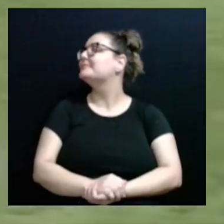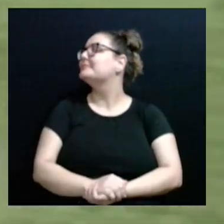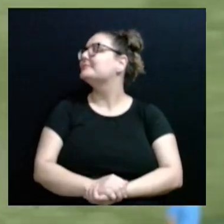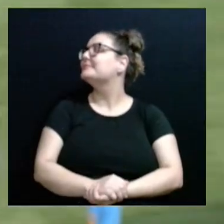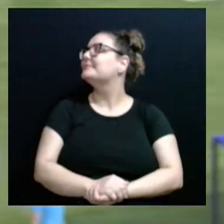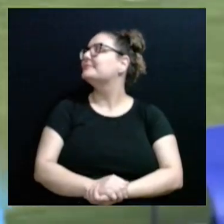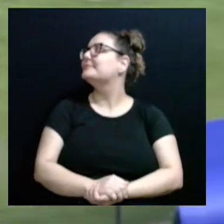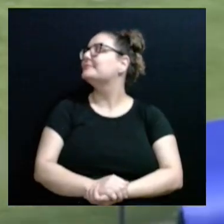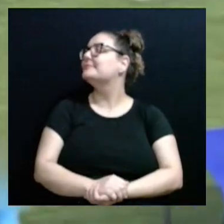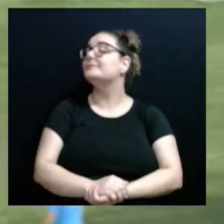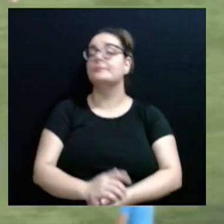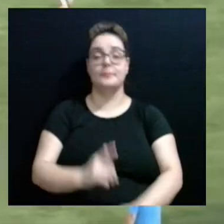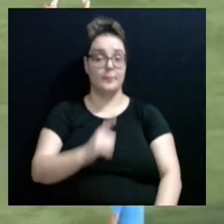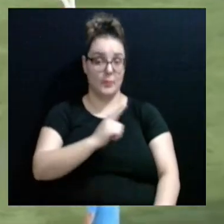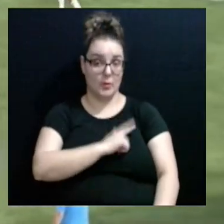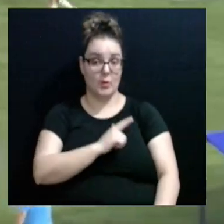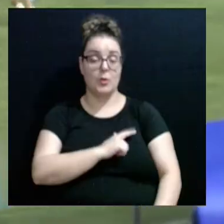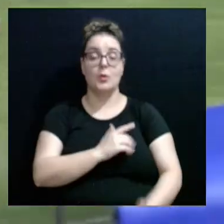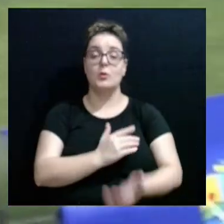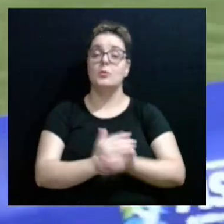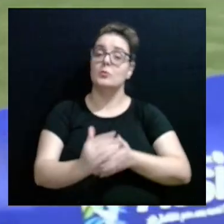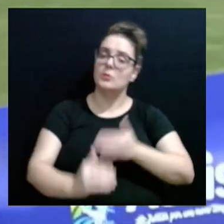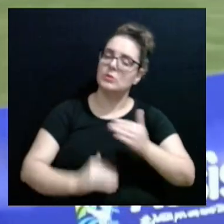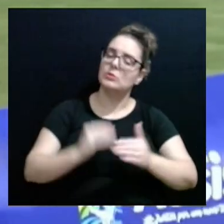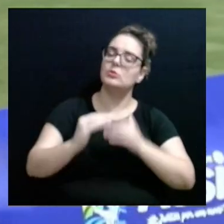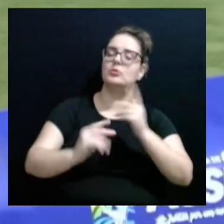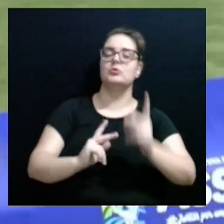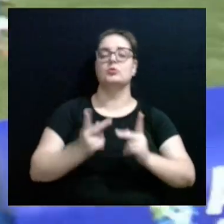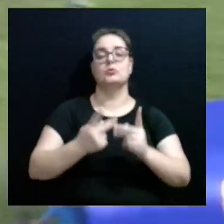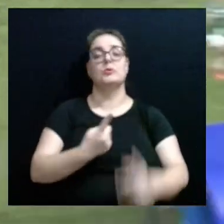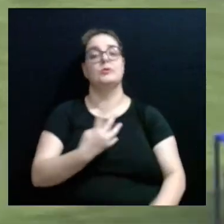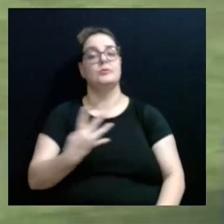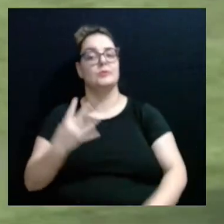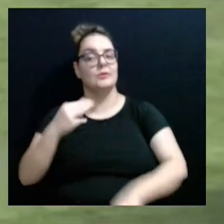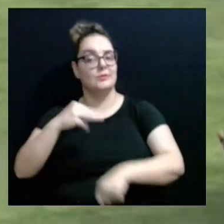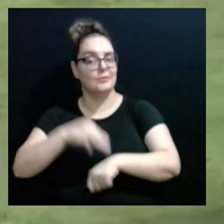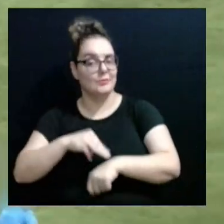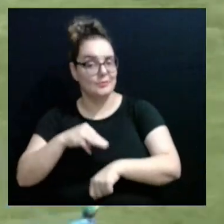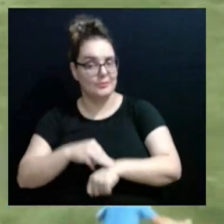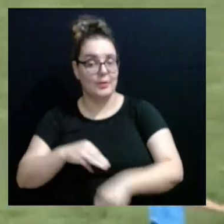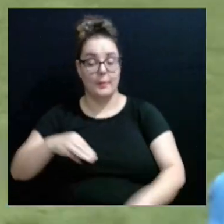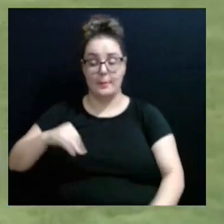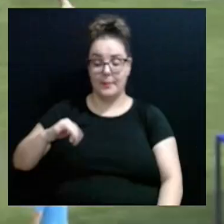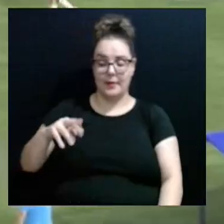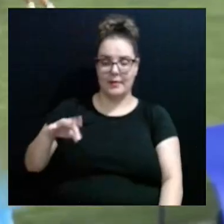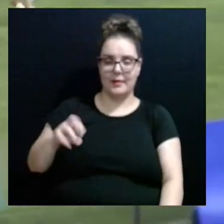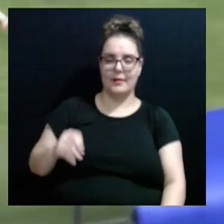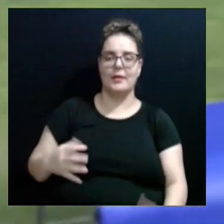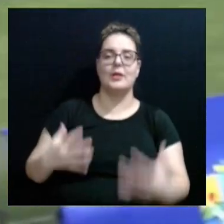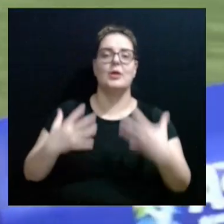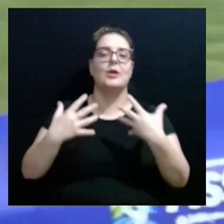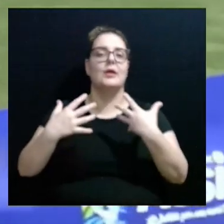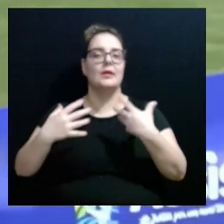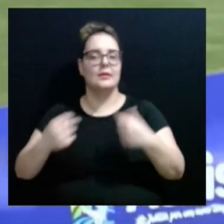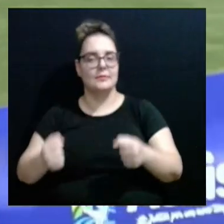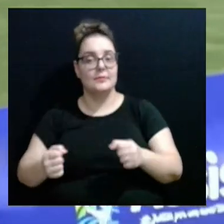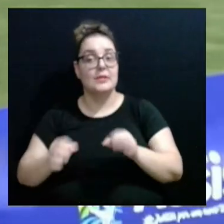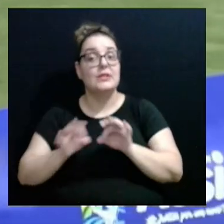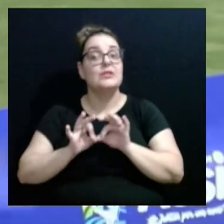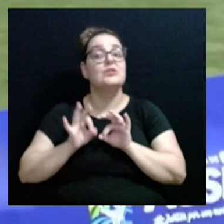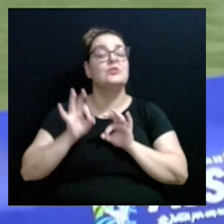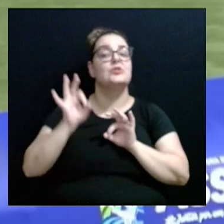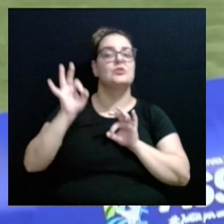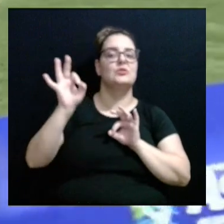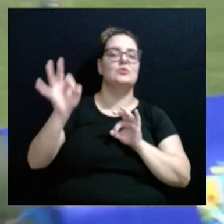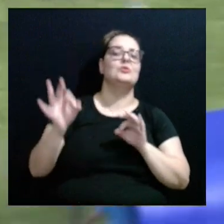O Guarani começou a construir a vitória aos 14 minutos. Mineiro recebeu e mesmo de longe